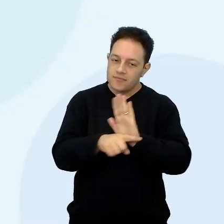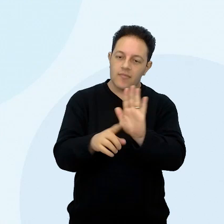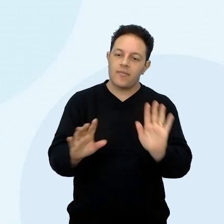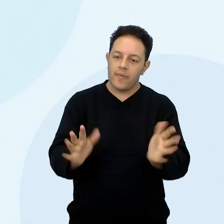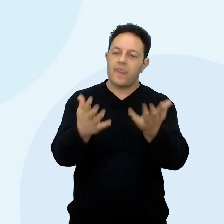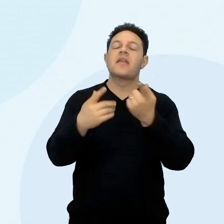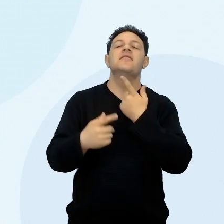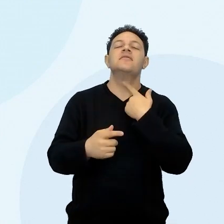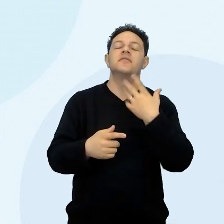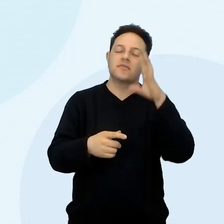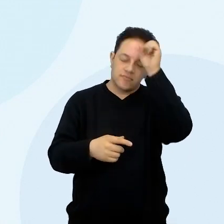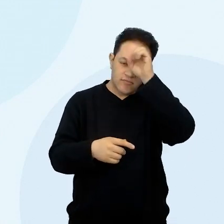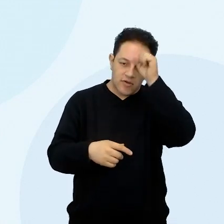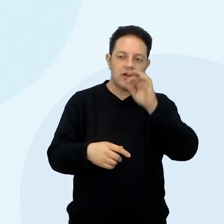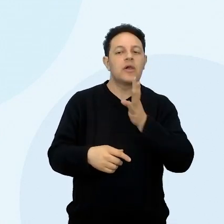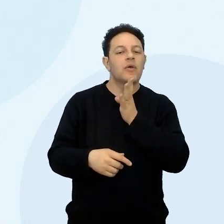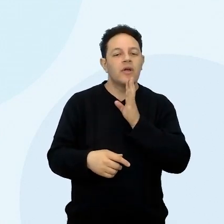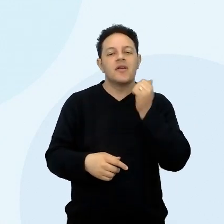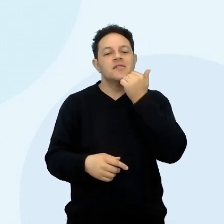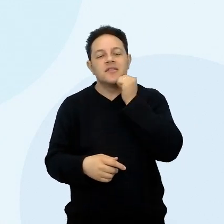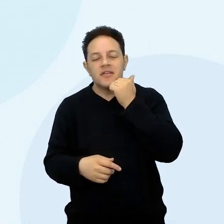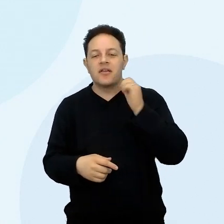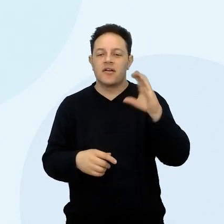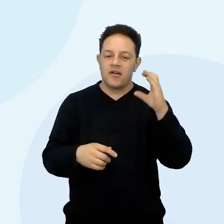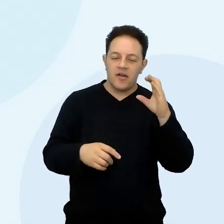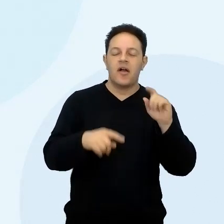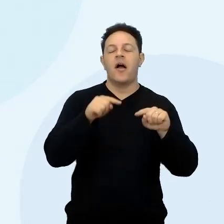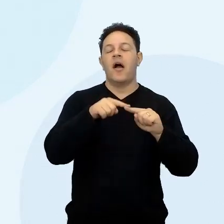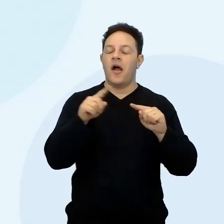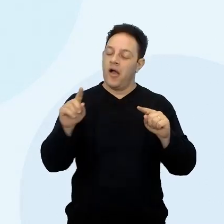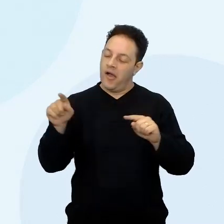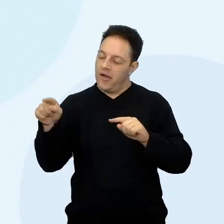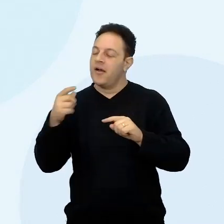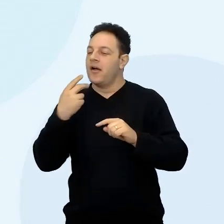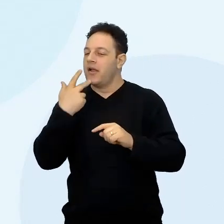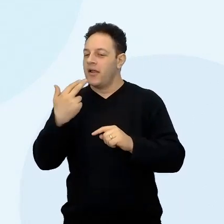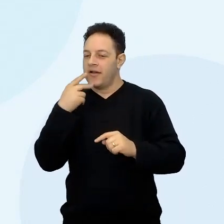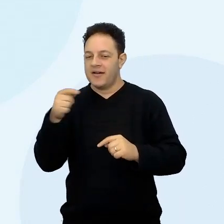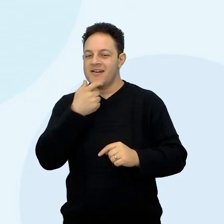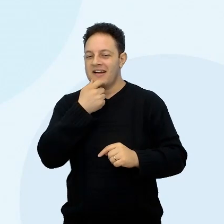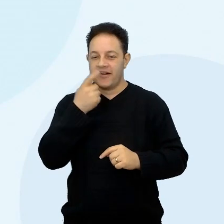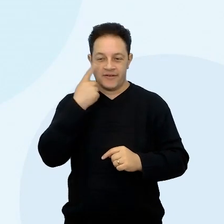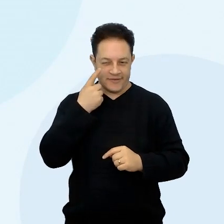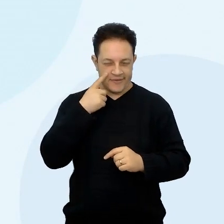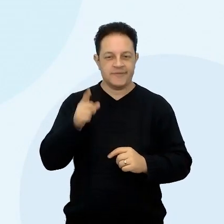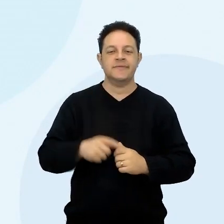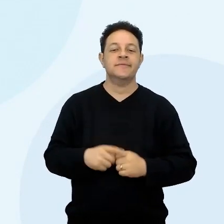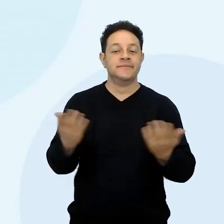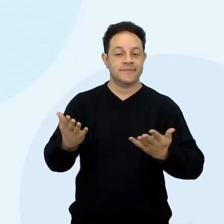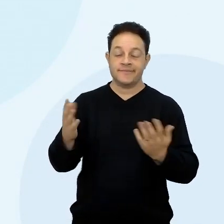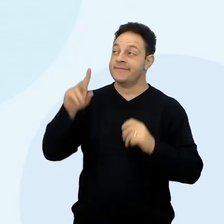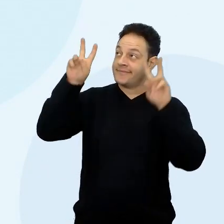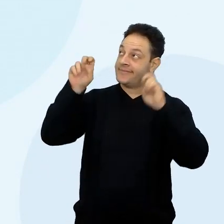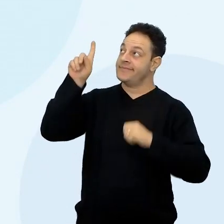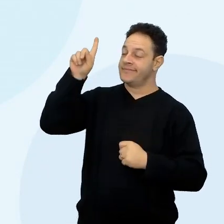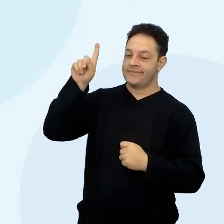gosto pelas ciências a partir das aulas de língua inglesa. Vamos para a nossa sensibilização?